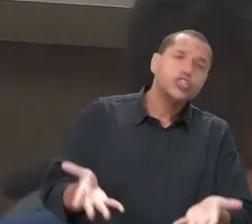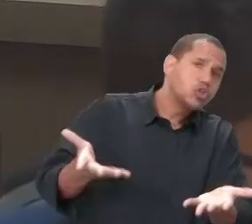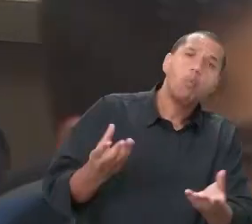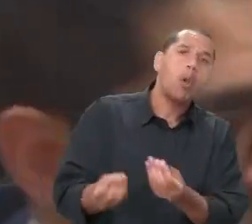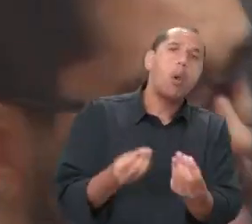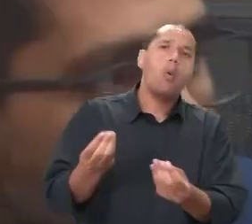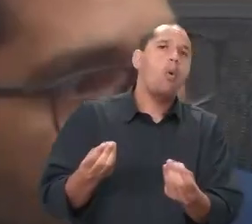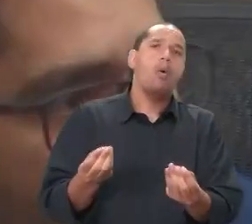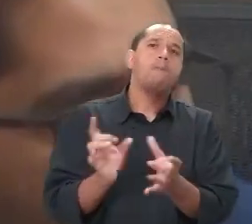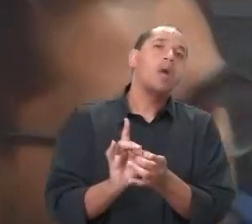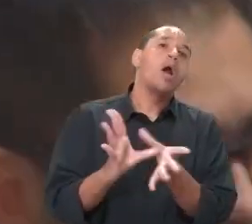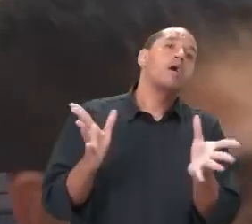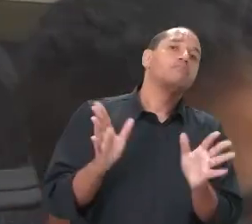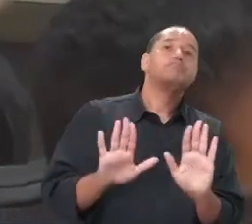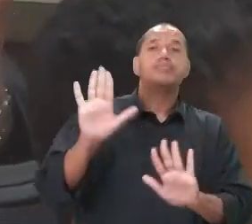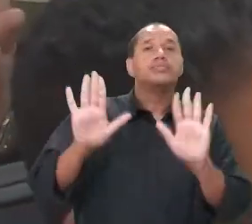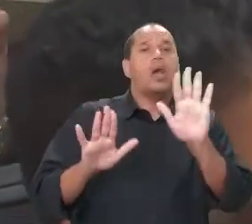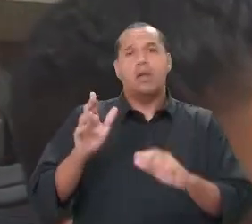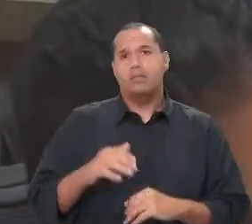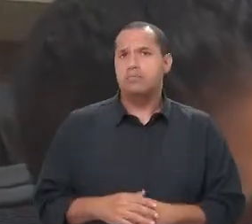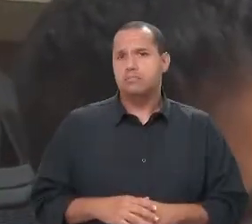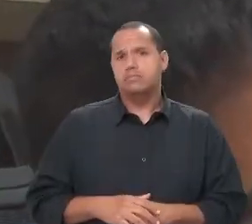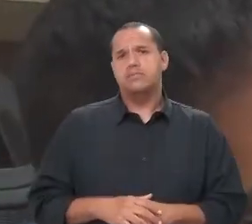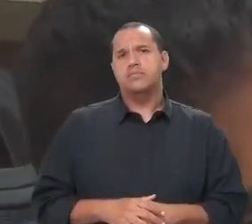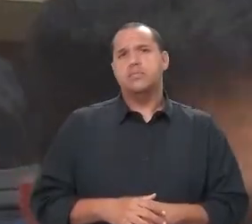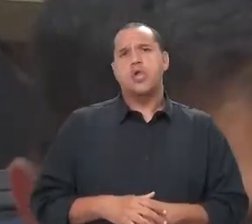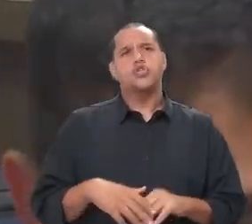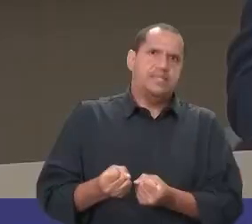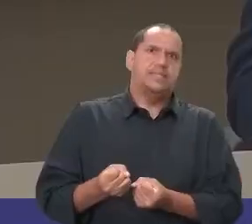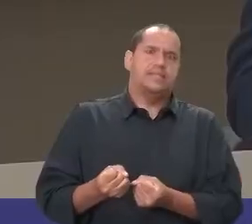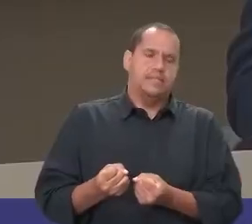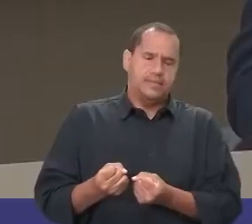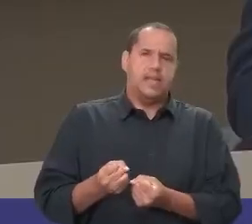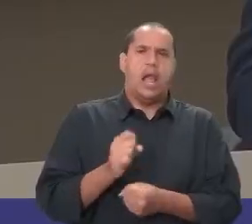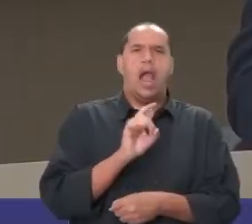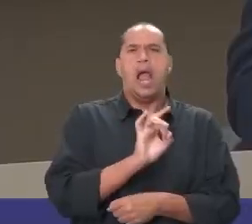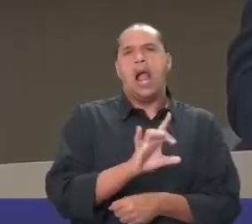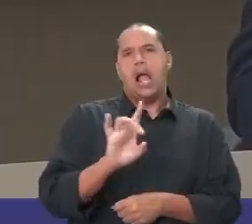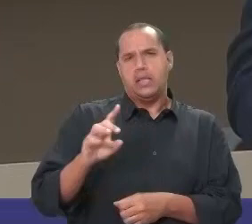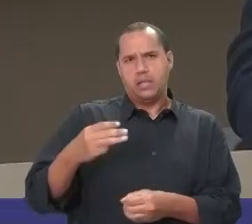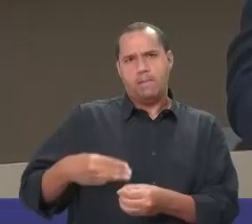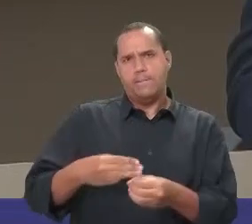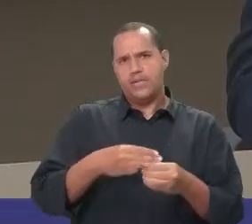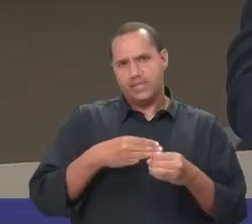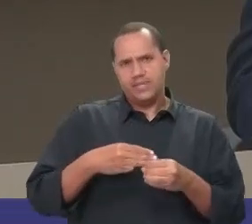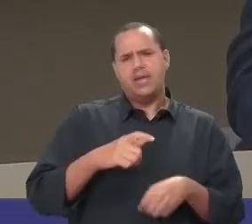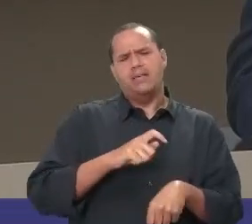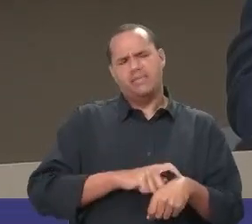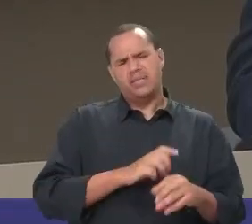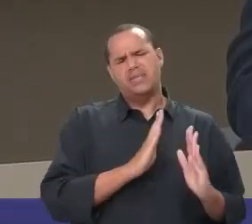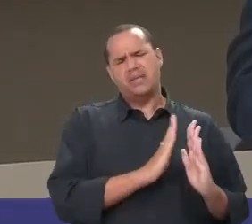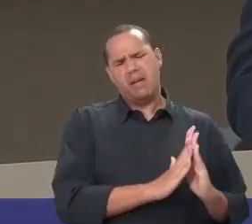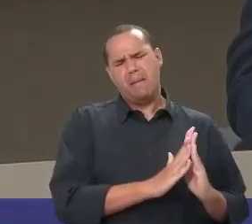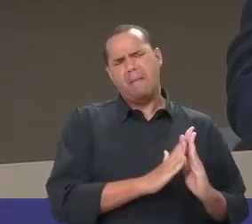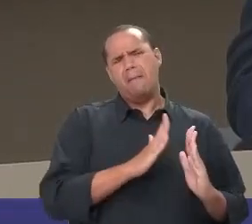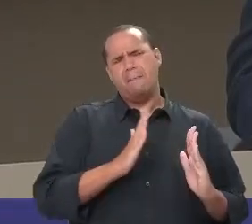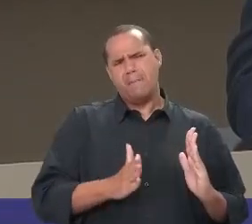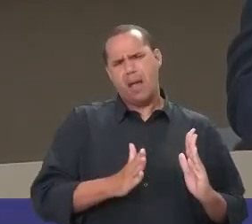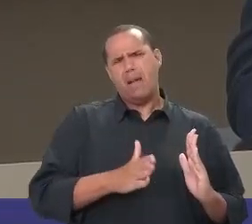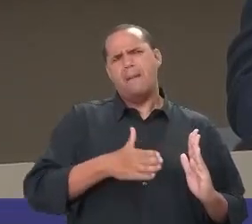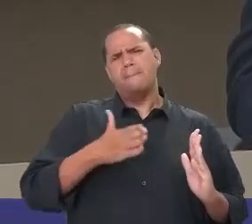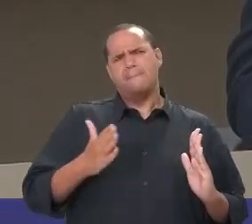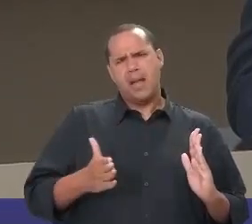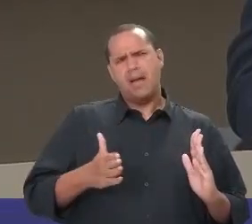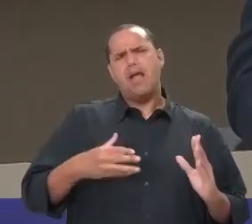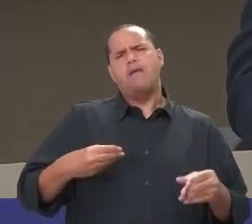viabilizar ess consórcio não pode ser uma questão individual do município o PR já vem sendo prorrogado há anos